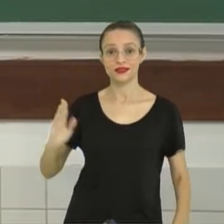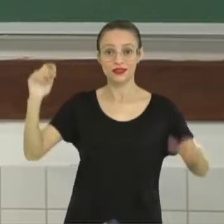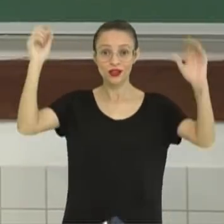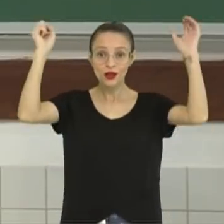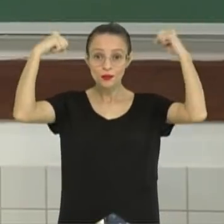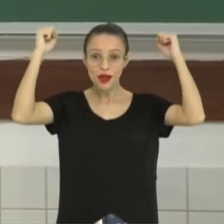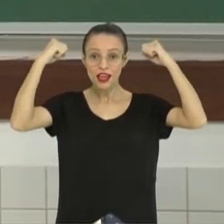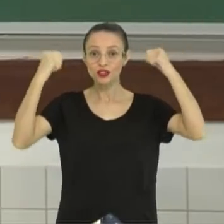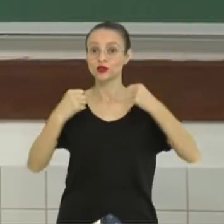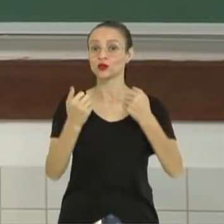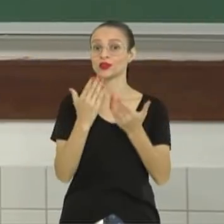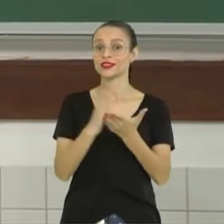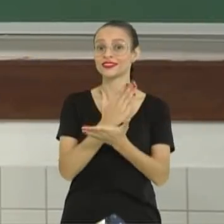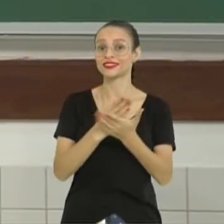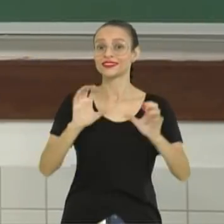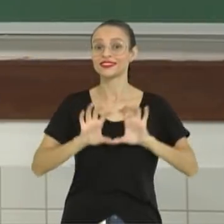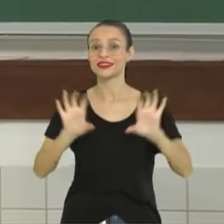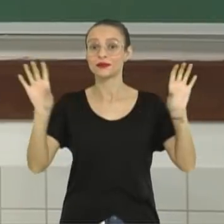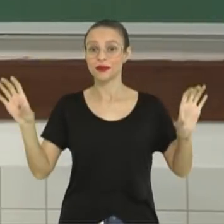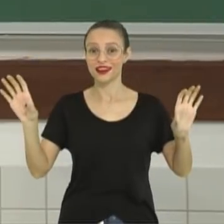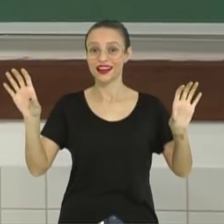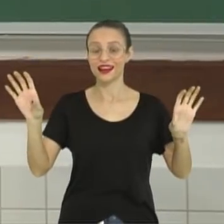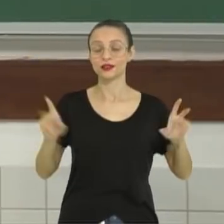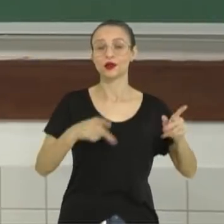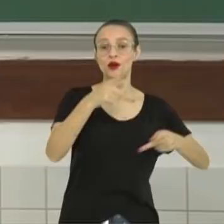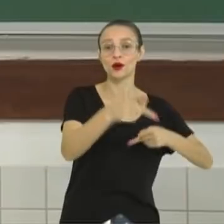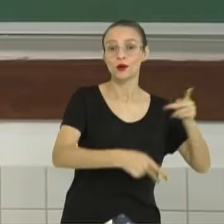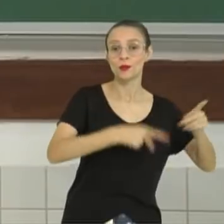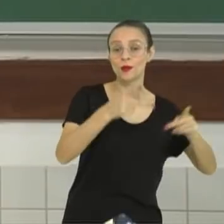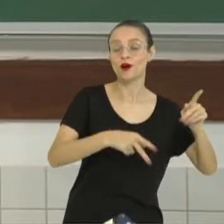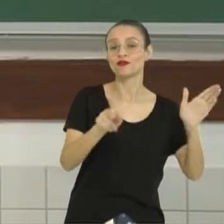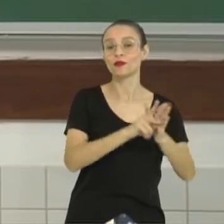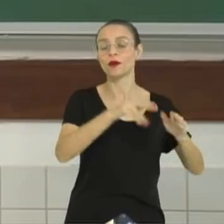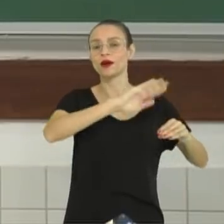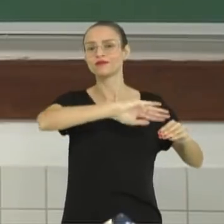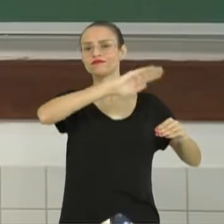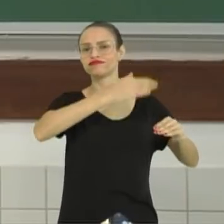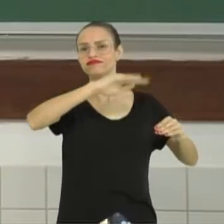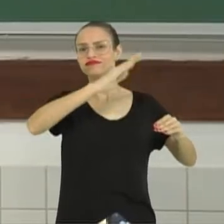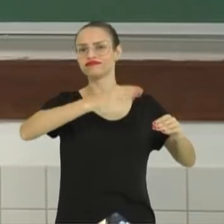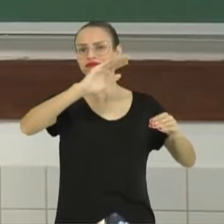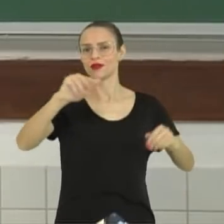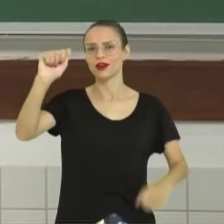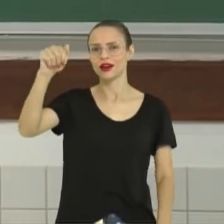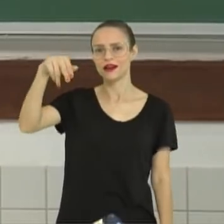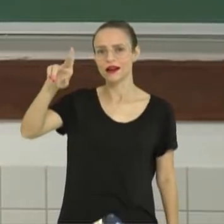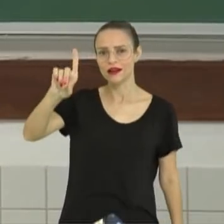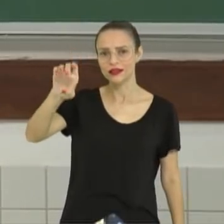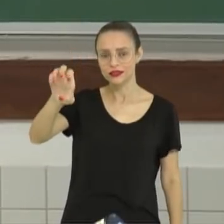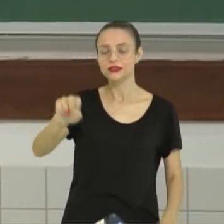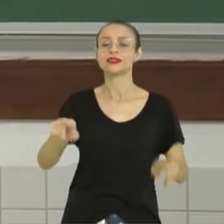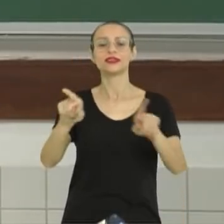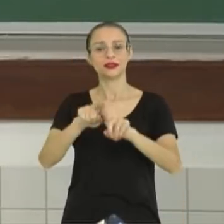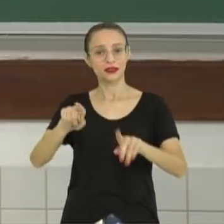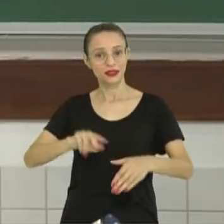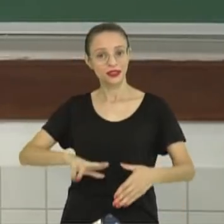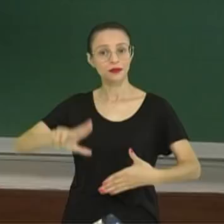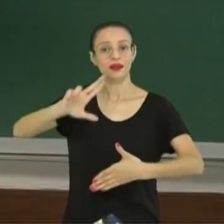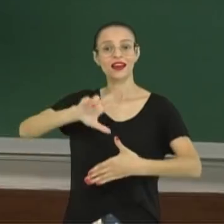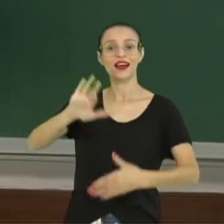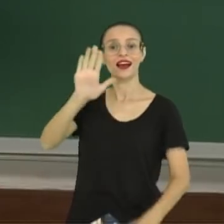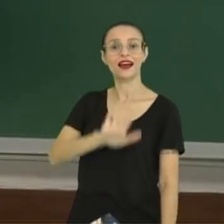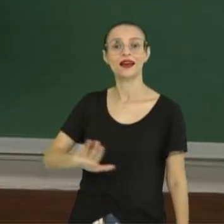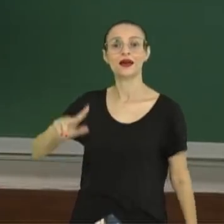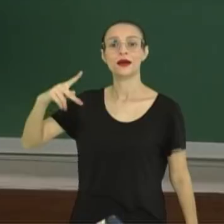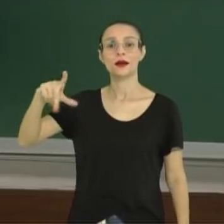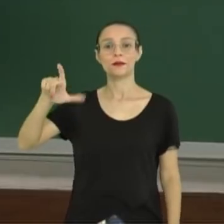aparecem em separado. Tem a América Andina, os povos da Cordilheira dos Andes. Temos a América Platina, aqui da região da